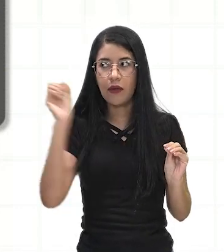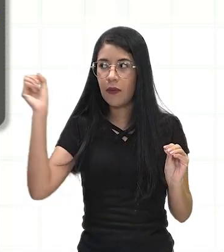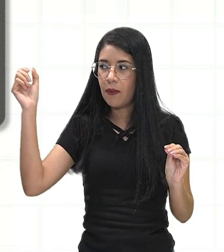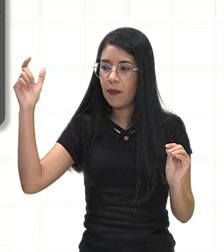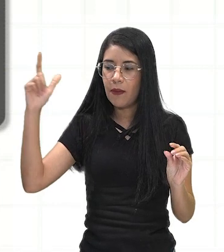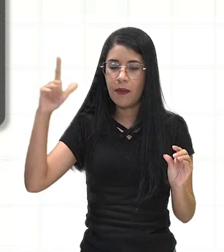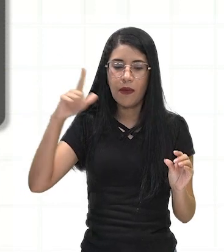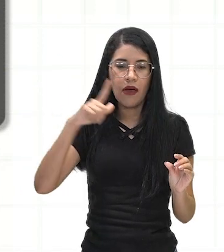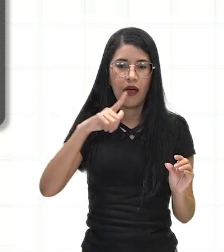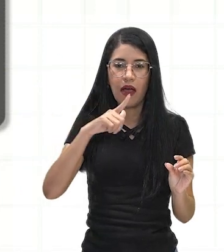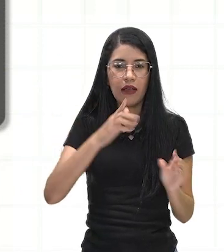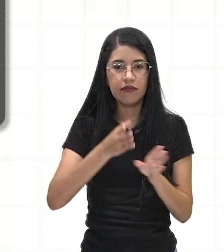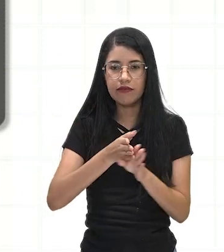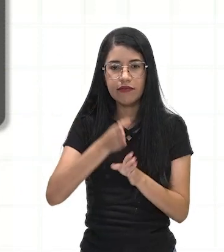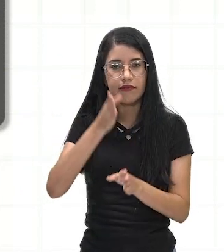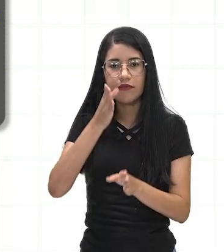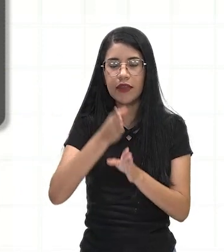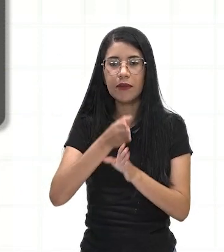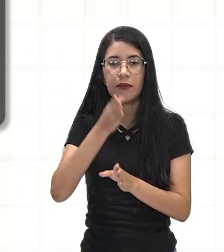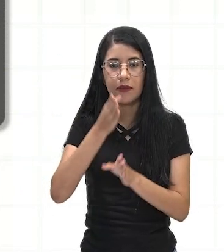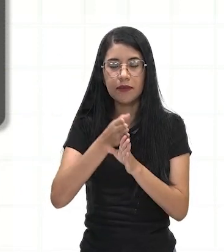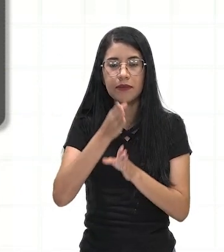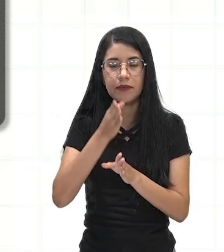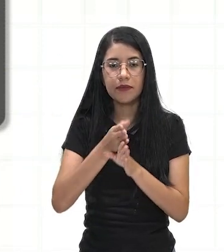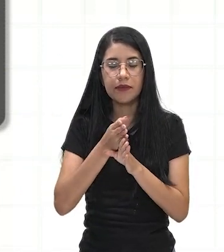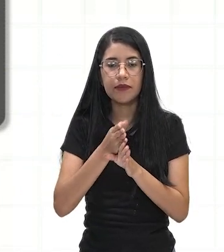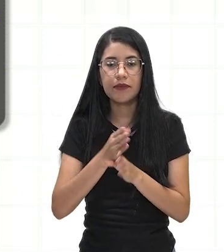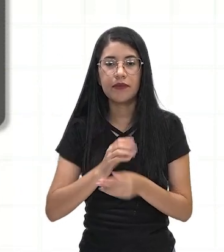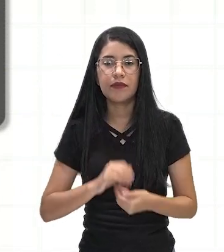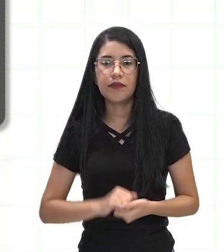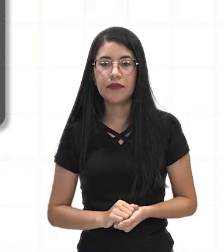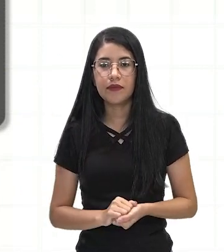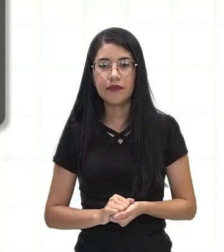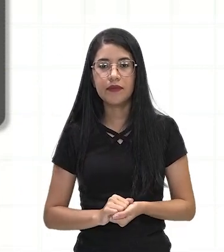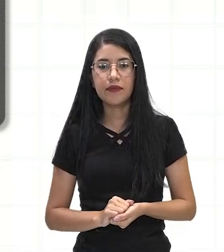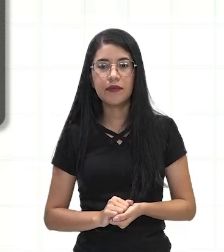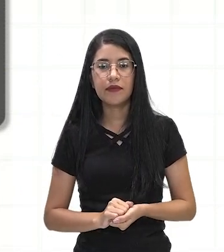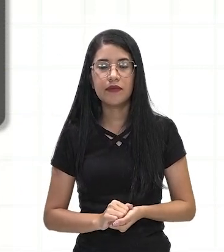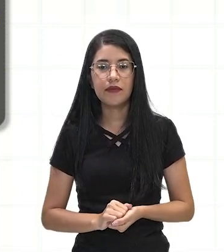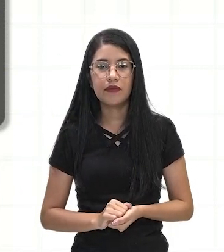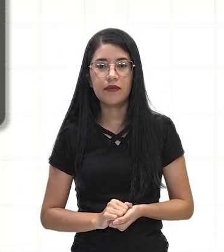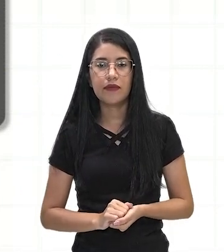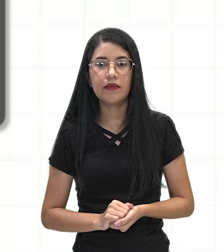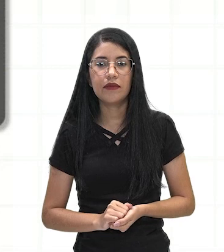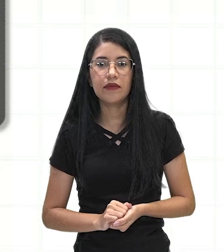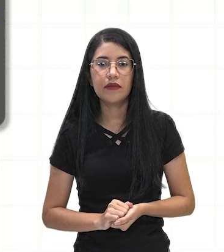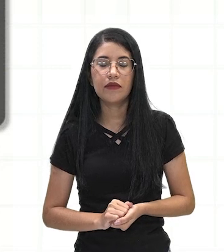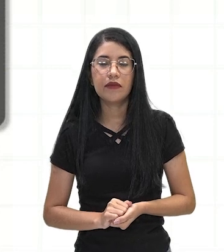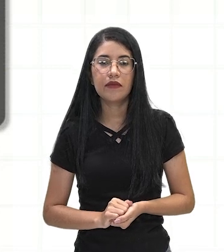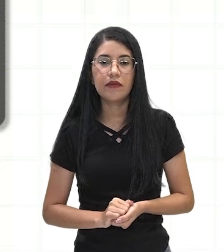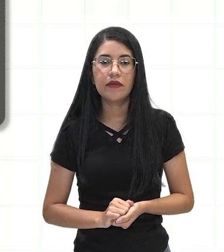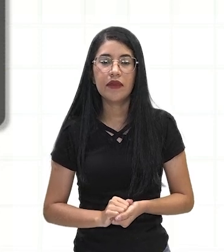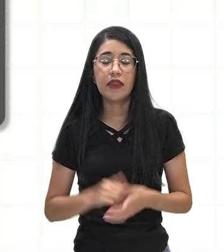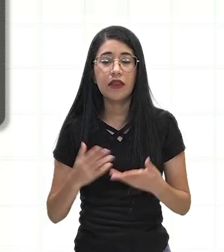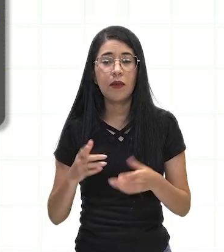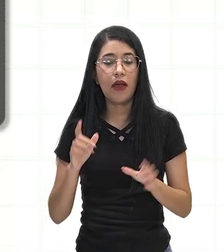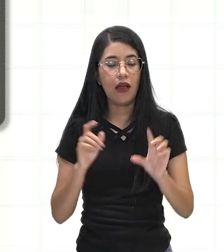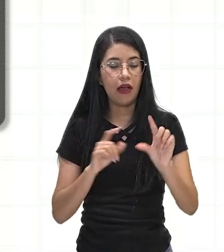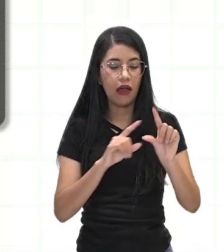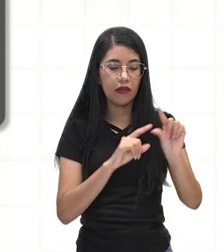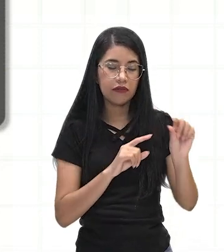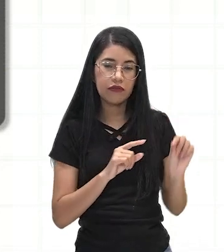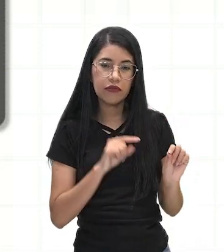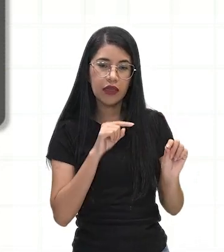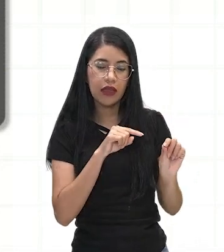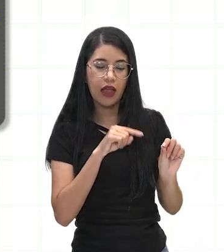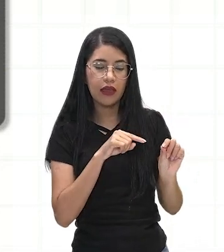luz solar. A Terra bloqueou aqui completamente a chegada dos raios solares. Então a Lua ela está